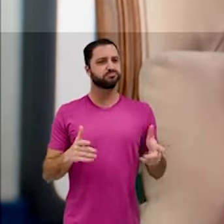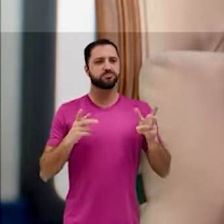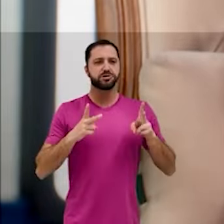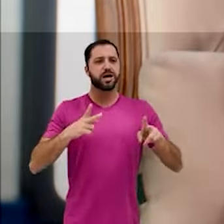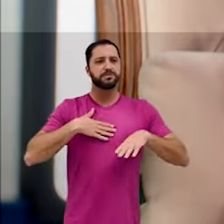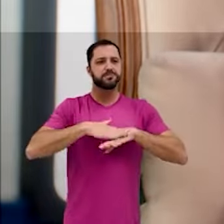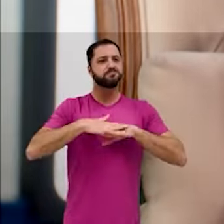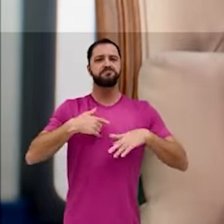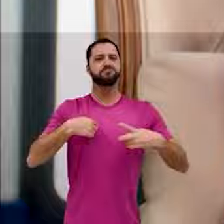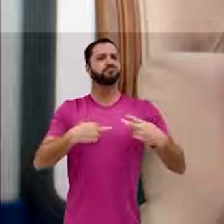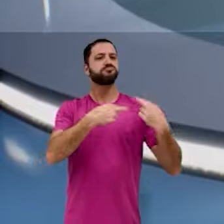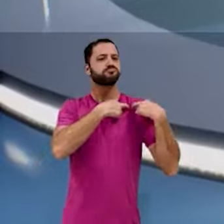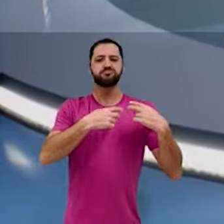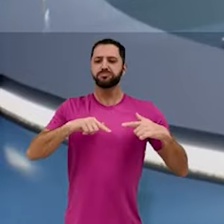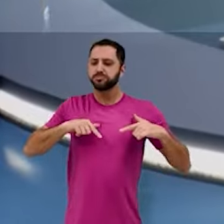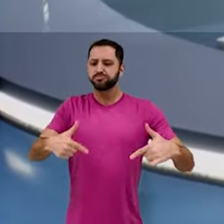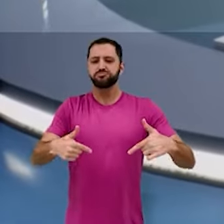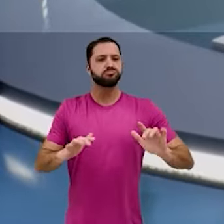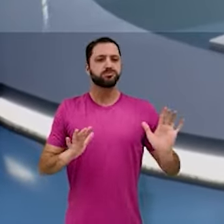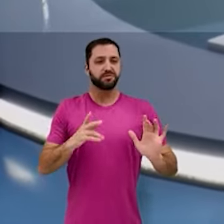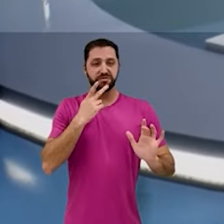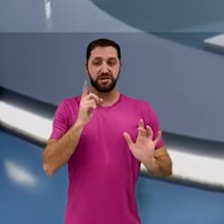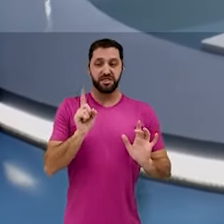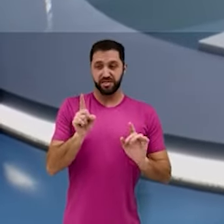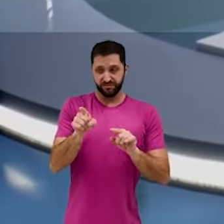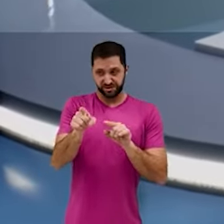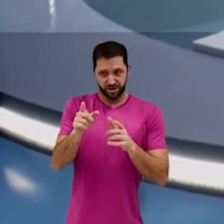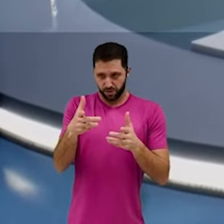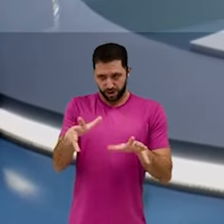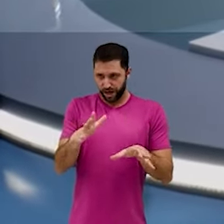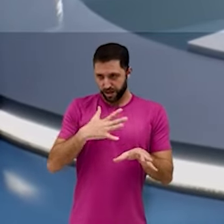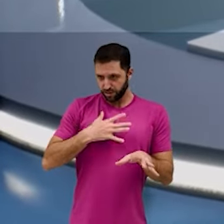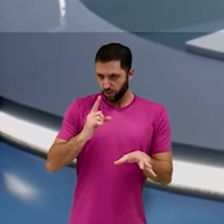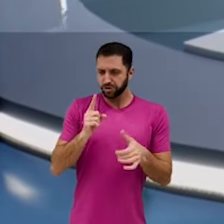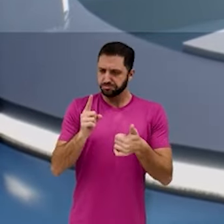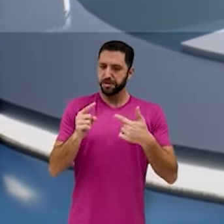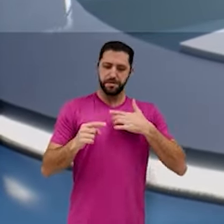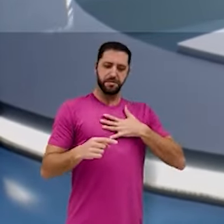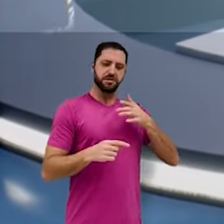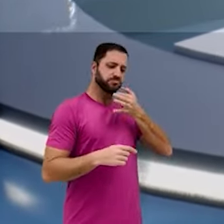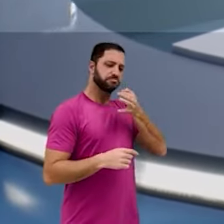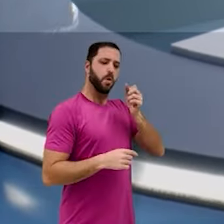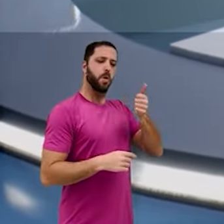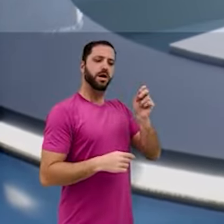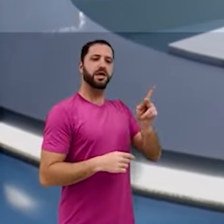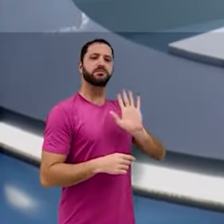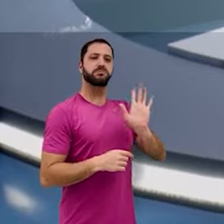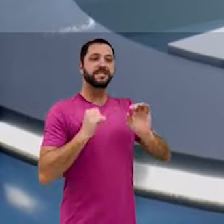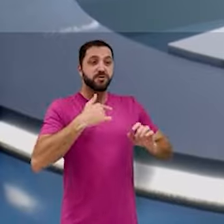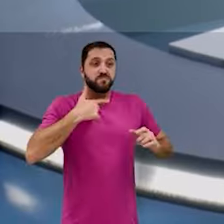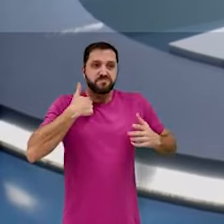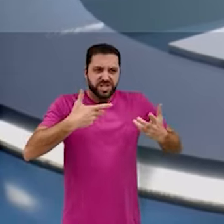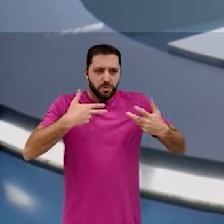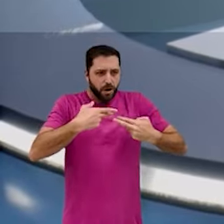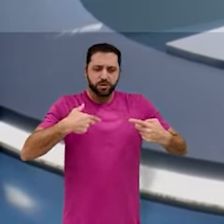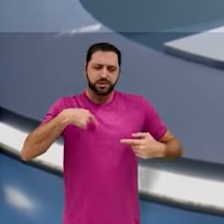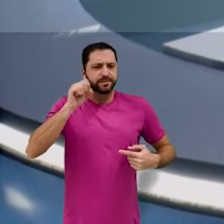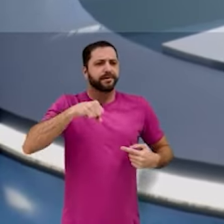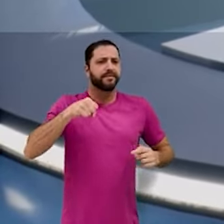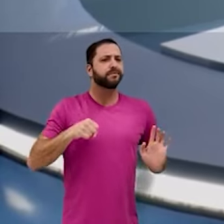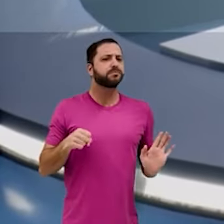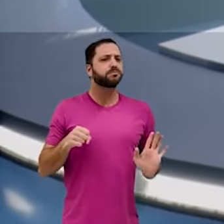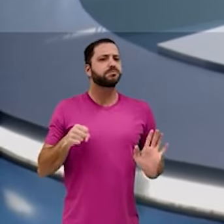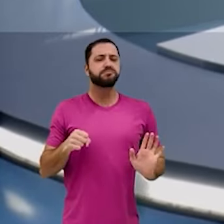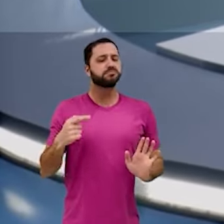jeito para fazer as coisas que eu quero. O não é uma questão de opinião. O que é não para você é sim para mim. E quando eu quero algo, é